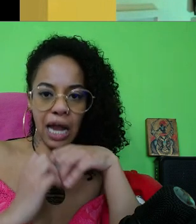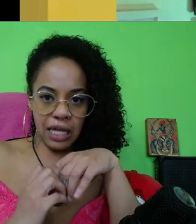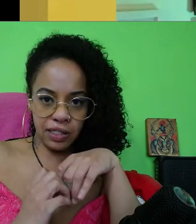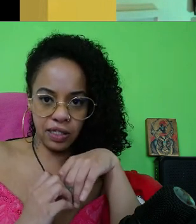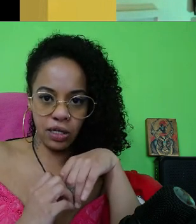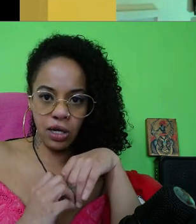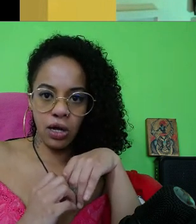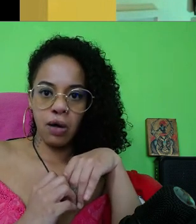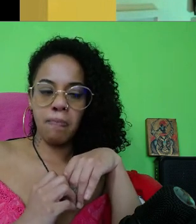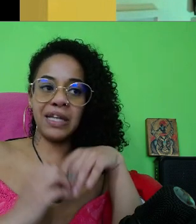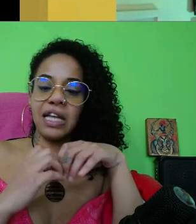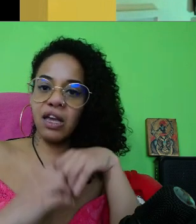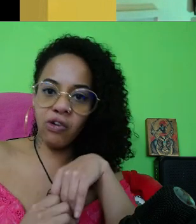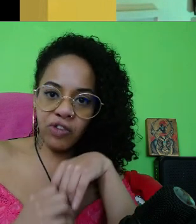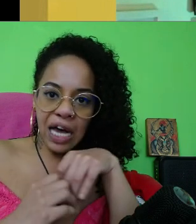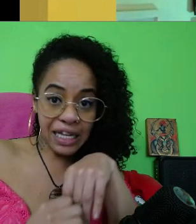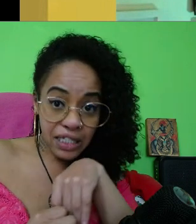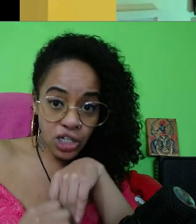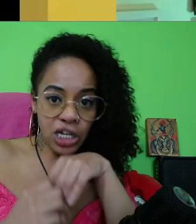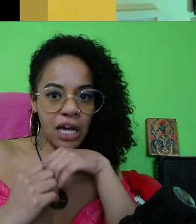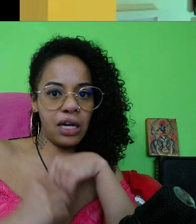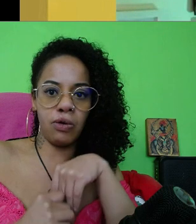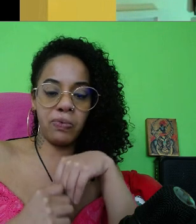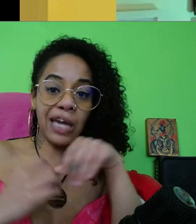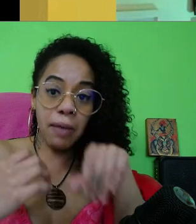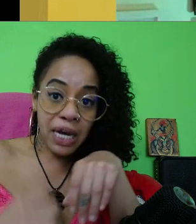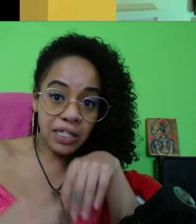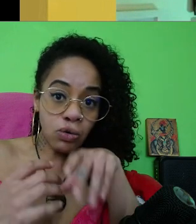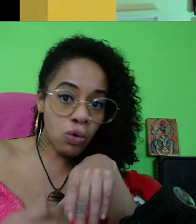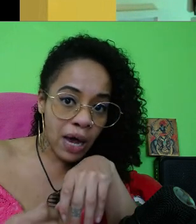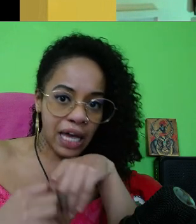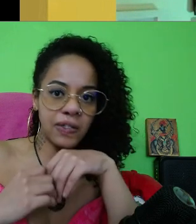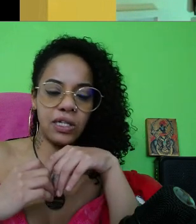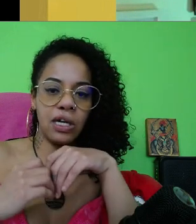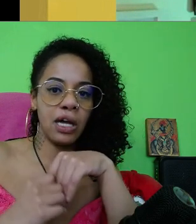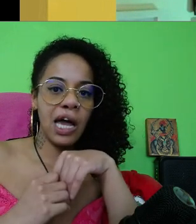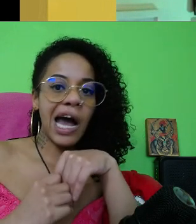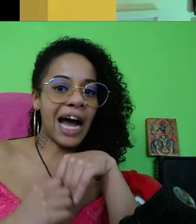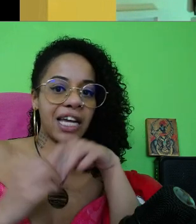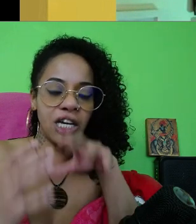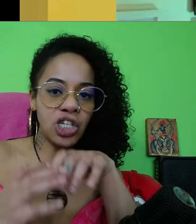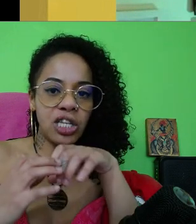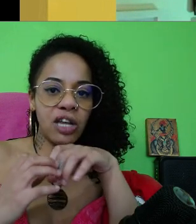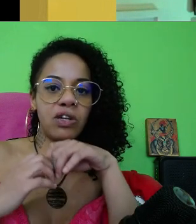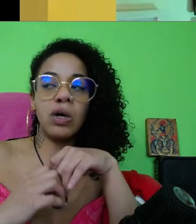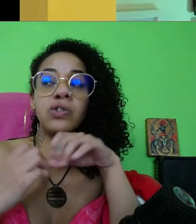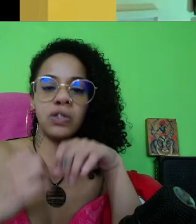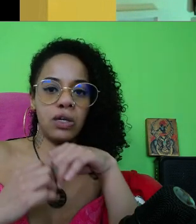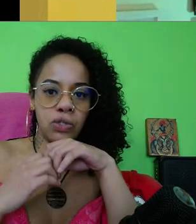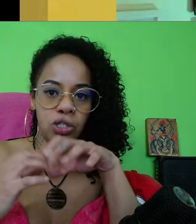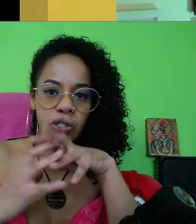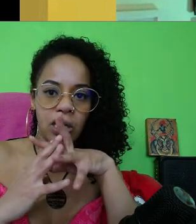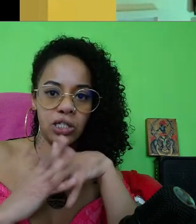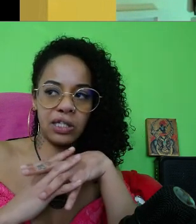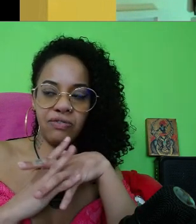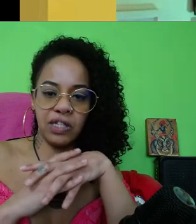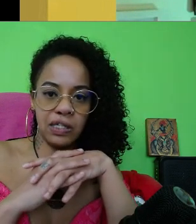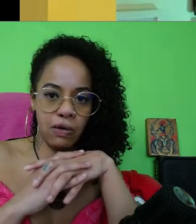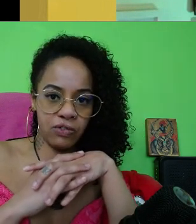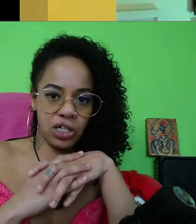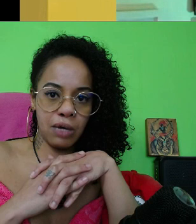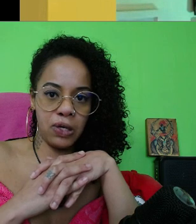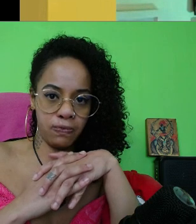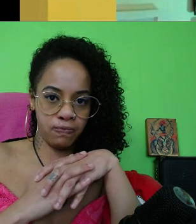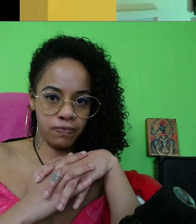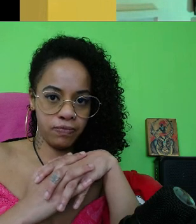do que de classe mas tem que envolver raça e gênero porque é Brasil com s aqui a gente teve quantos anos de história de